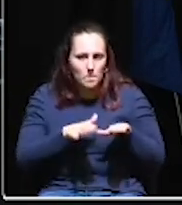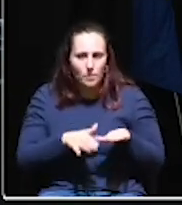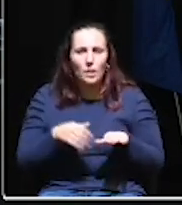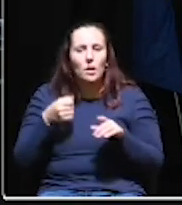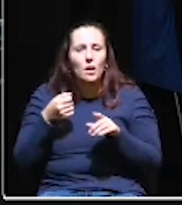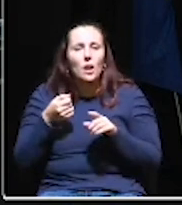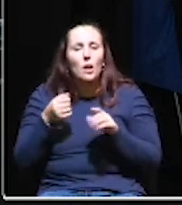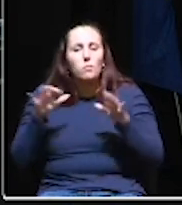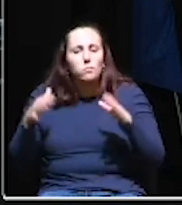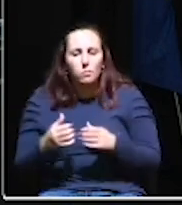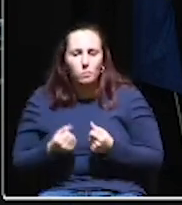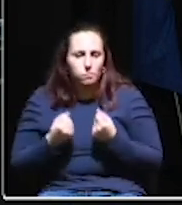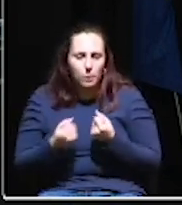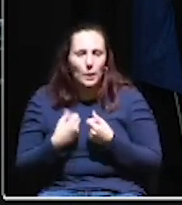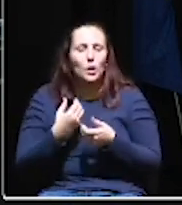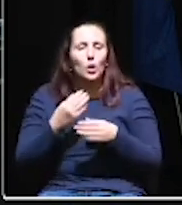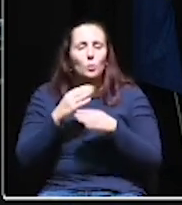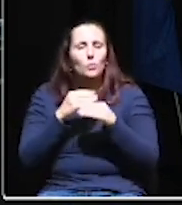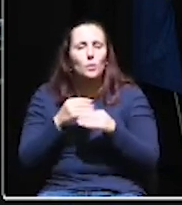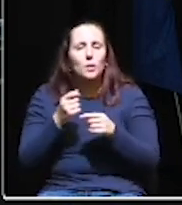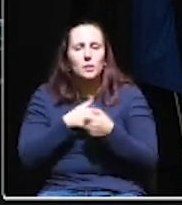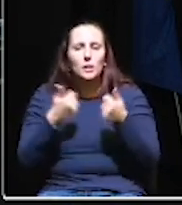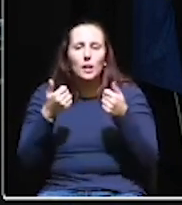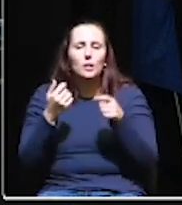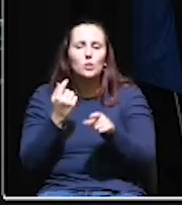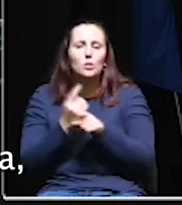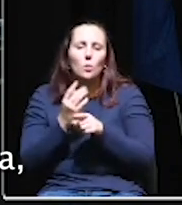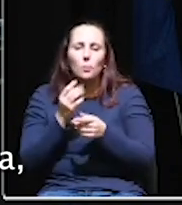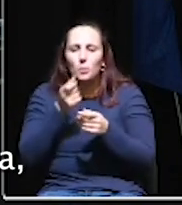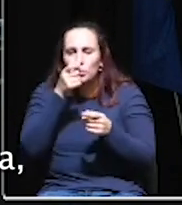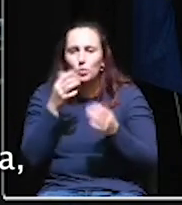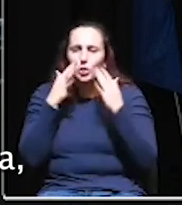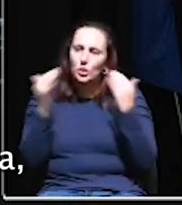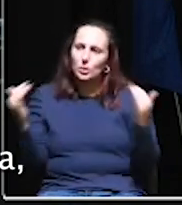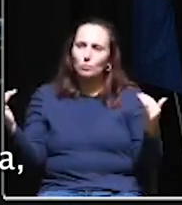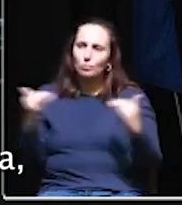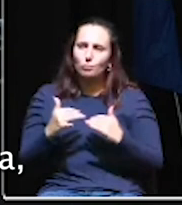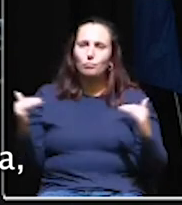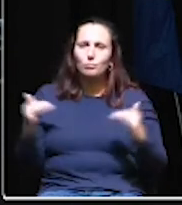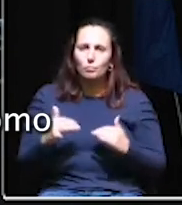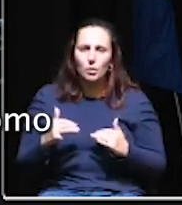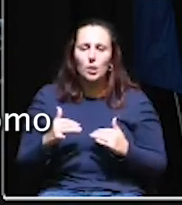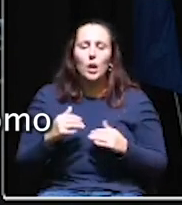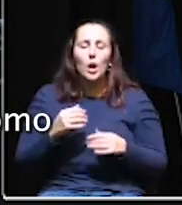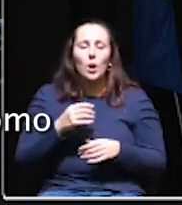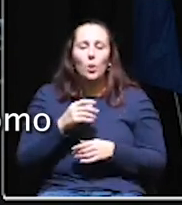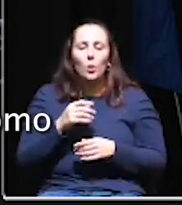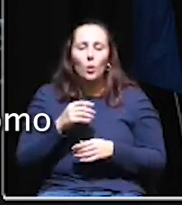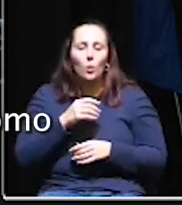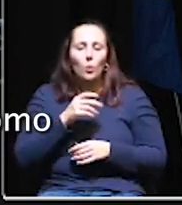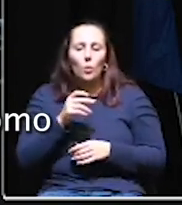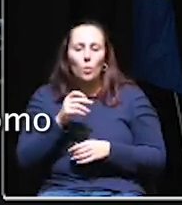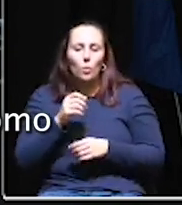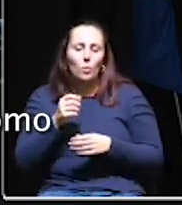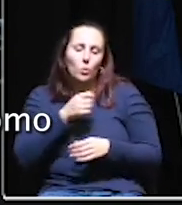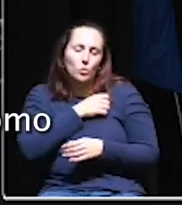imobiliária. Continua a promover-se a cidade como um paraíso para unicórnios. Considera-se que o alojamento local não é um problema, quando há quase 20 mil